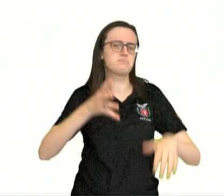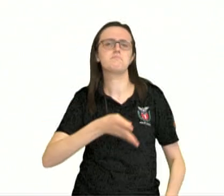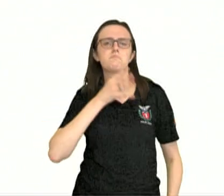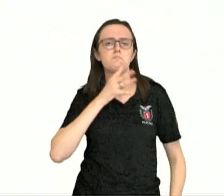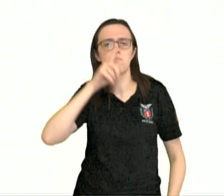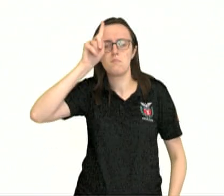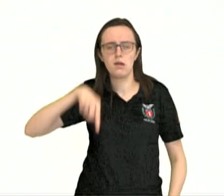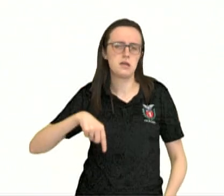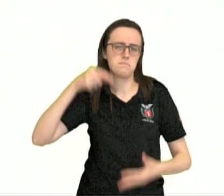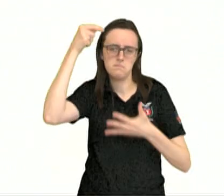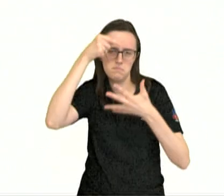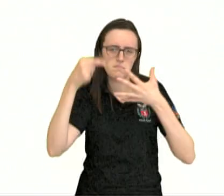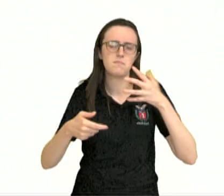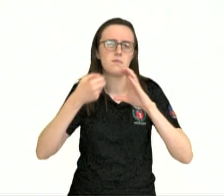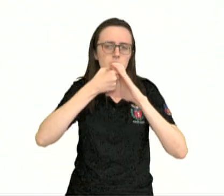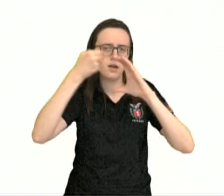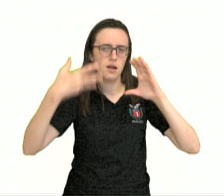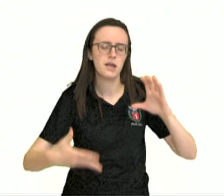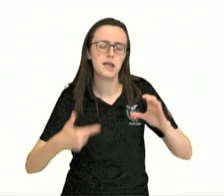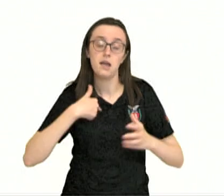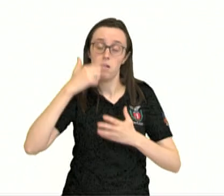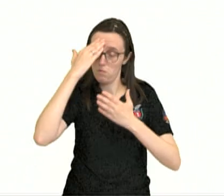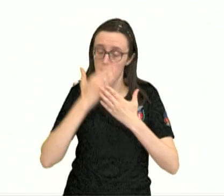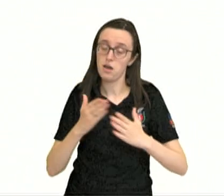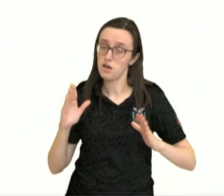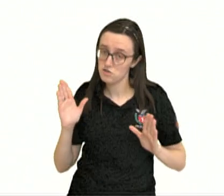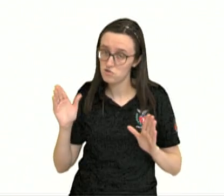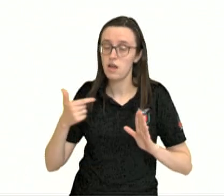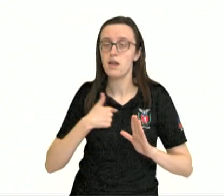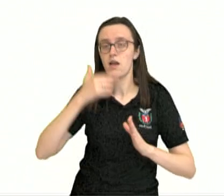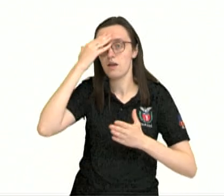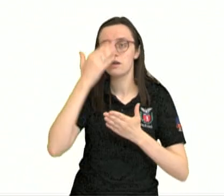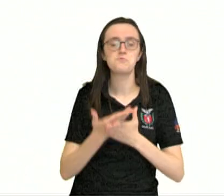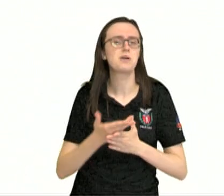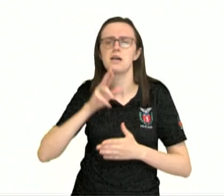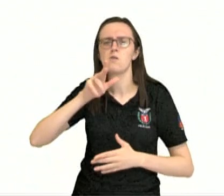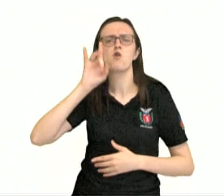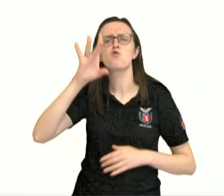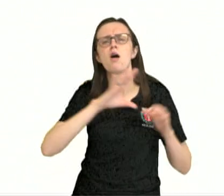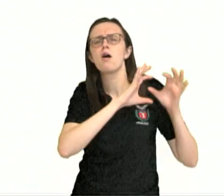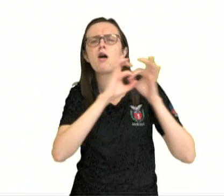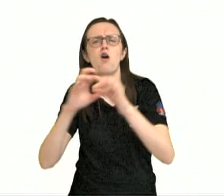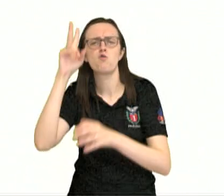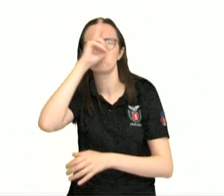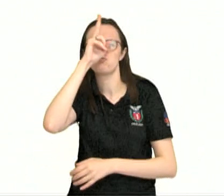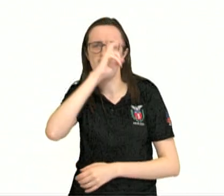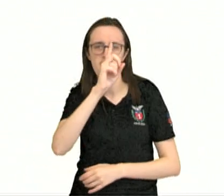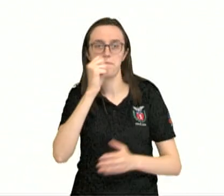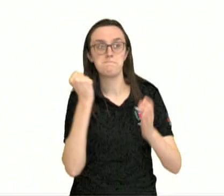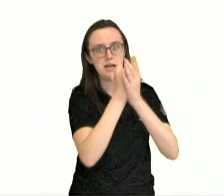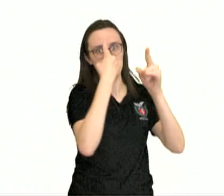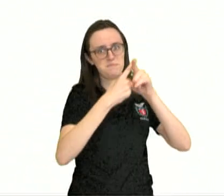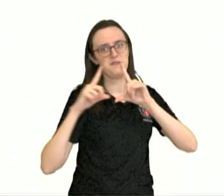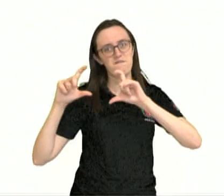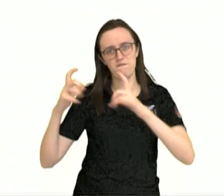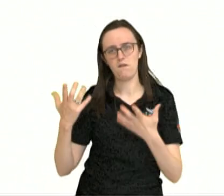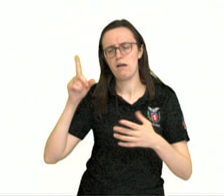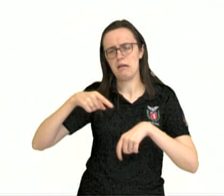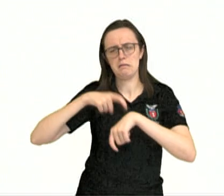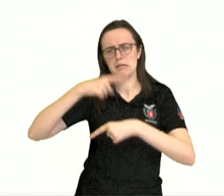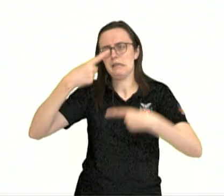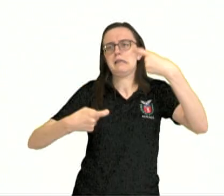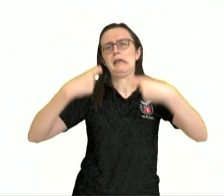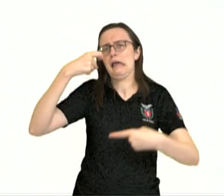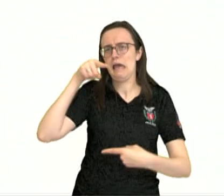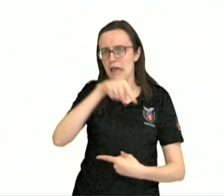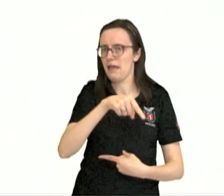e pelos seus elementos né pela forma como eu acredito que não só pelo contexto histórico da época em que ela foi tirada que foi